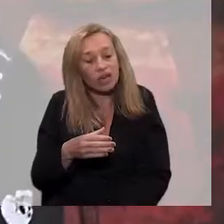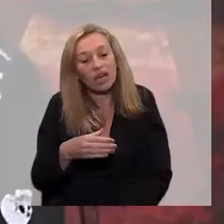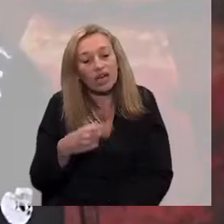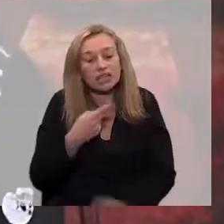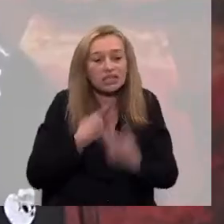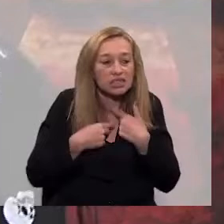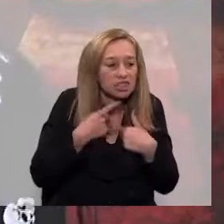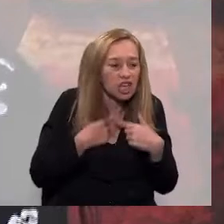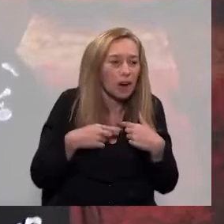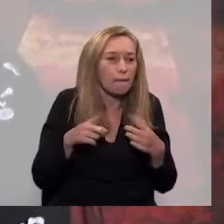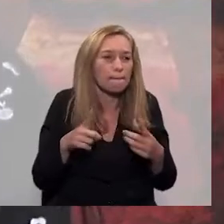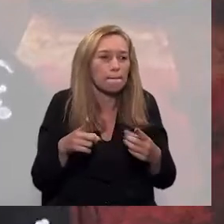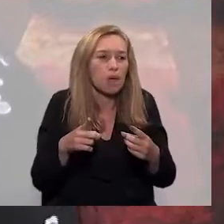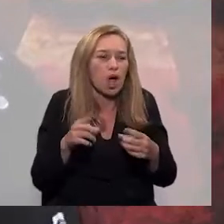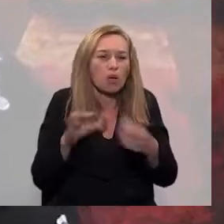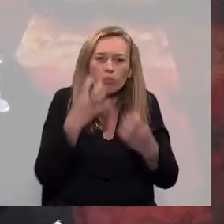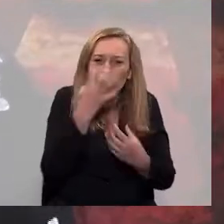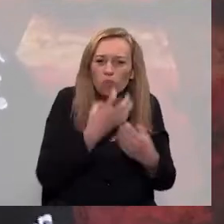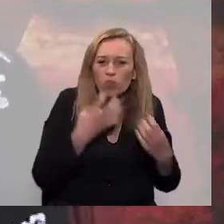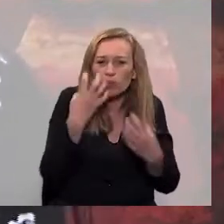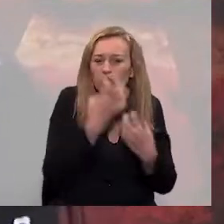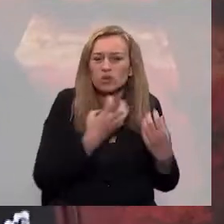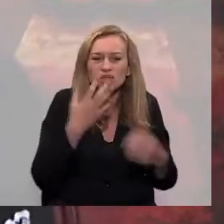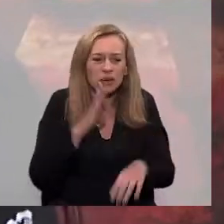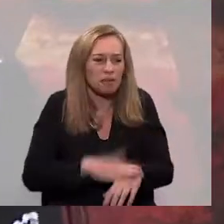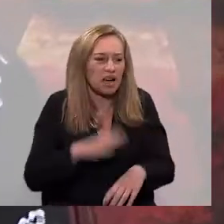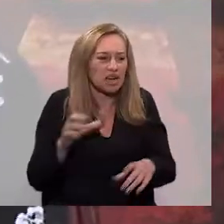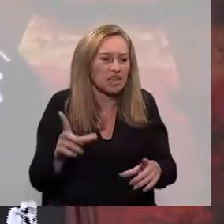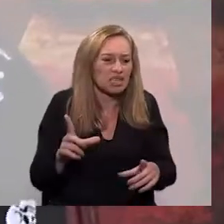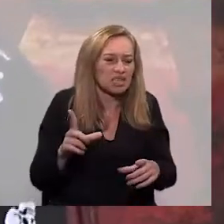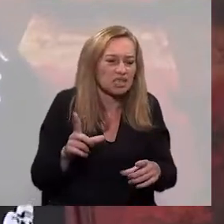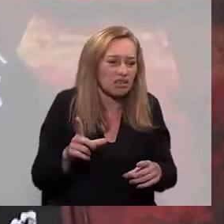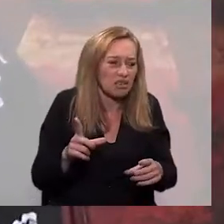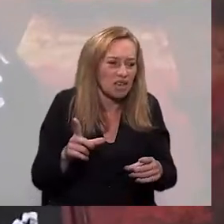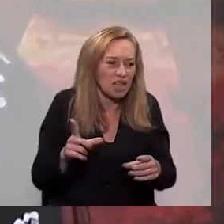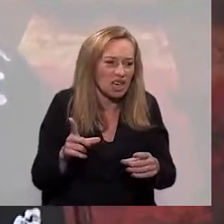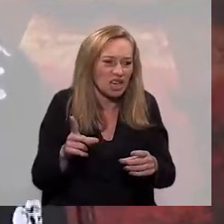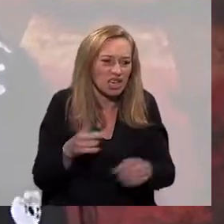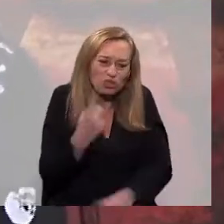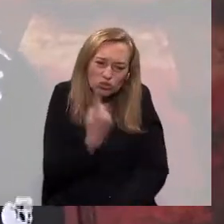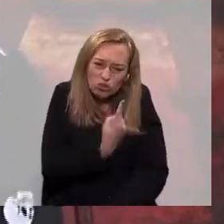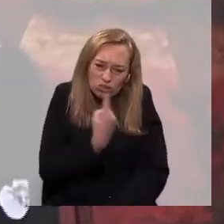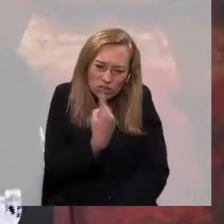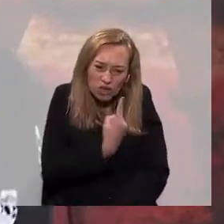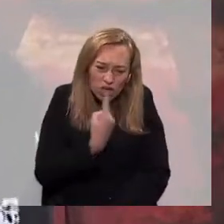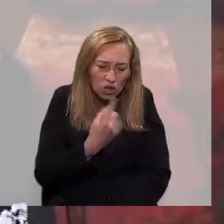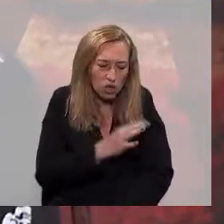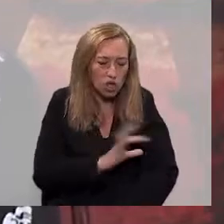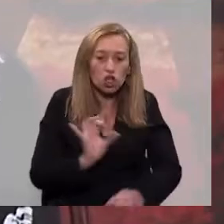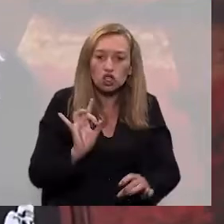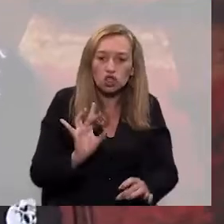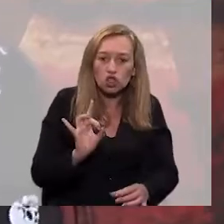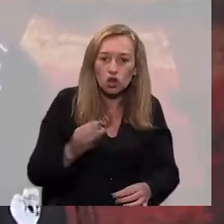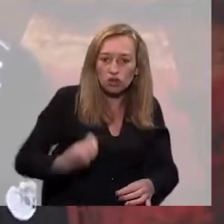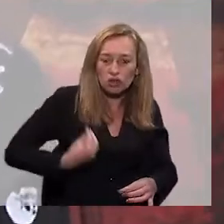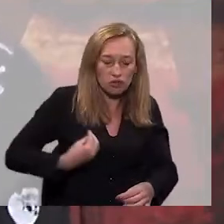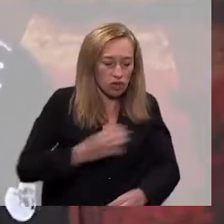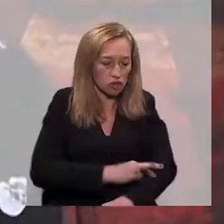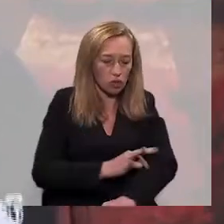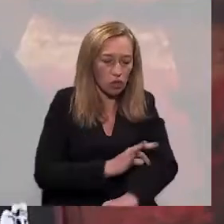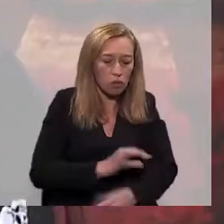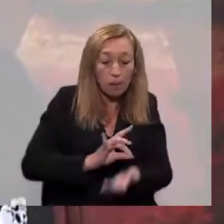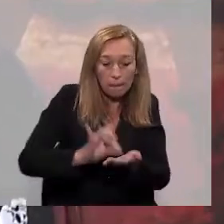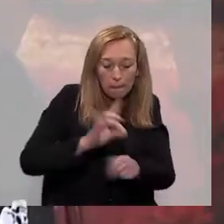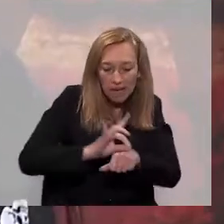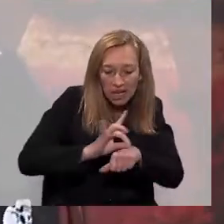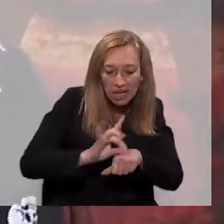interessar por músicas um pouco mais depressivas, comecei a andar toda de preto, delineador. Então, isso